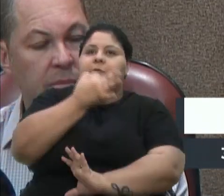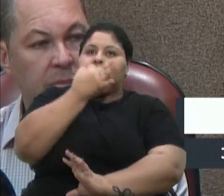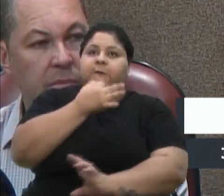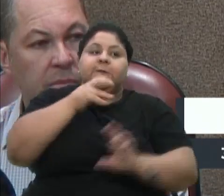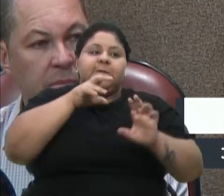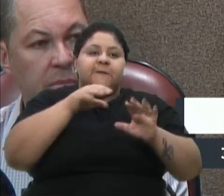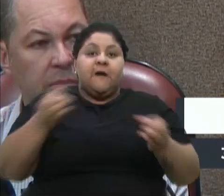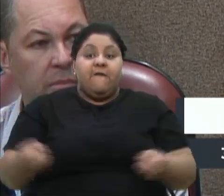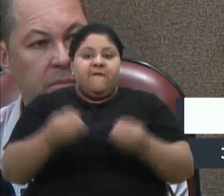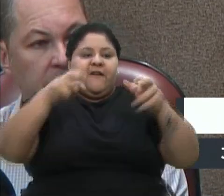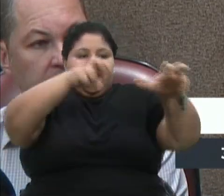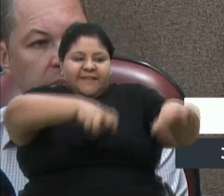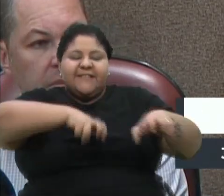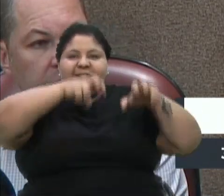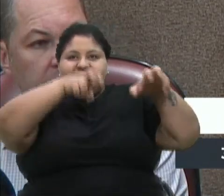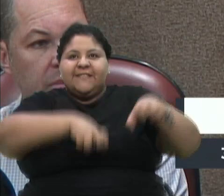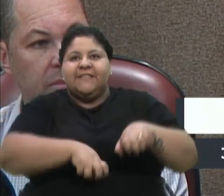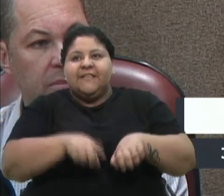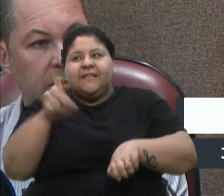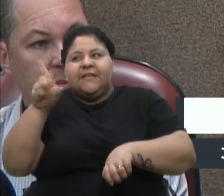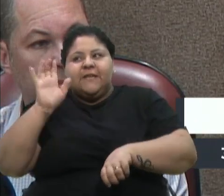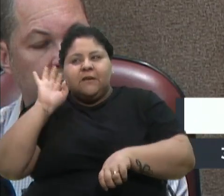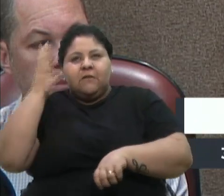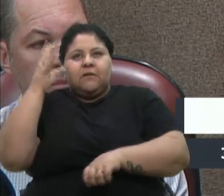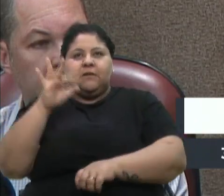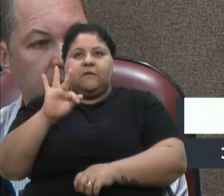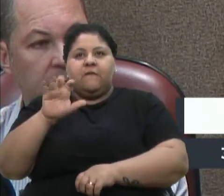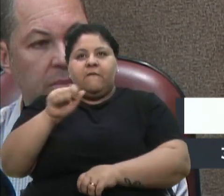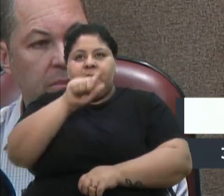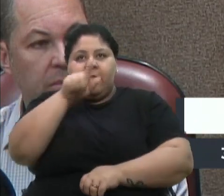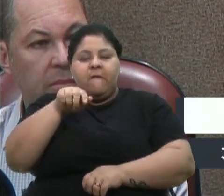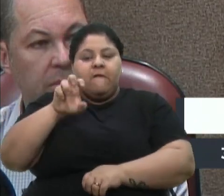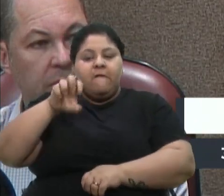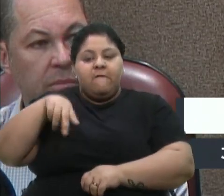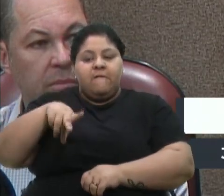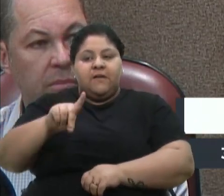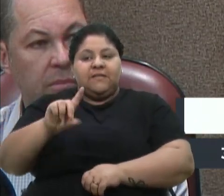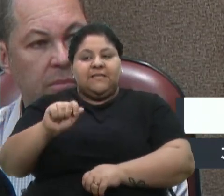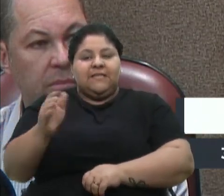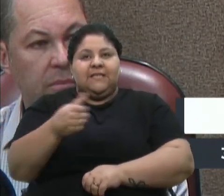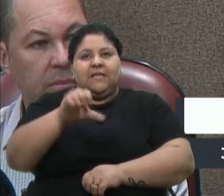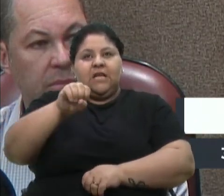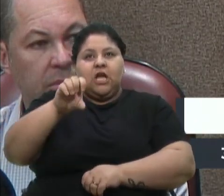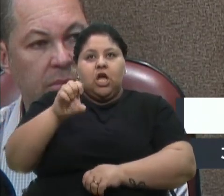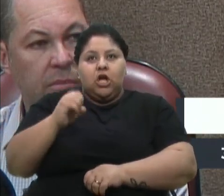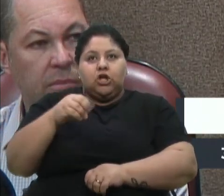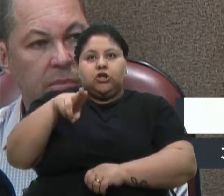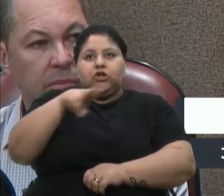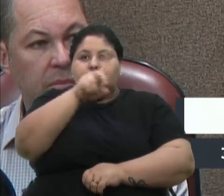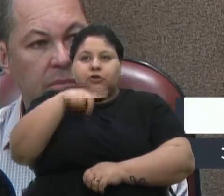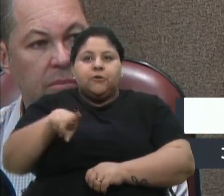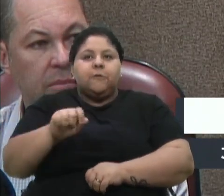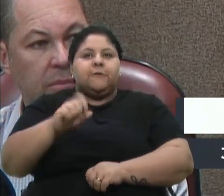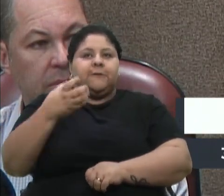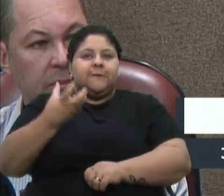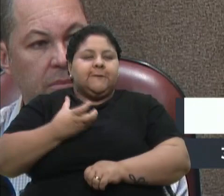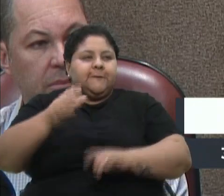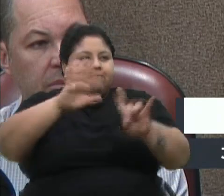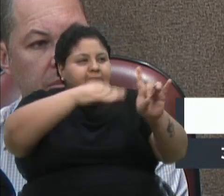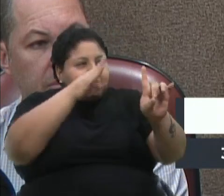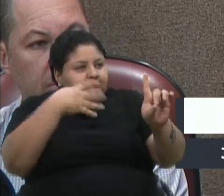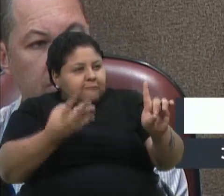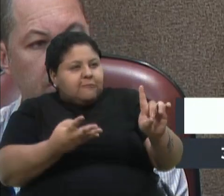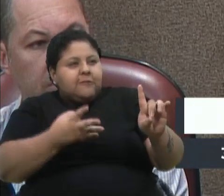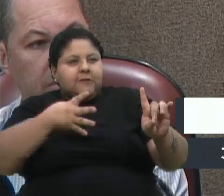Agricultor, sediada em Fazenda Souza. Então, queria homenagear a Rainha e Princesas pelo trabalho, pela força,